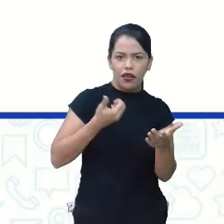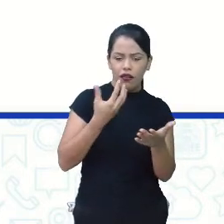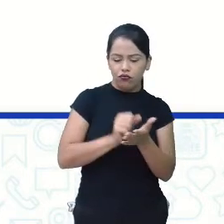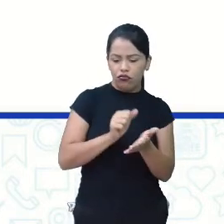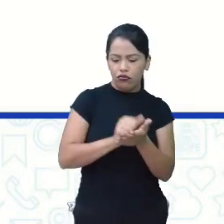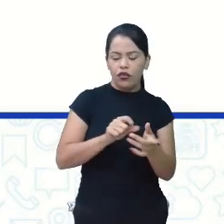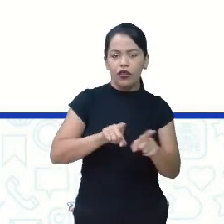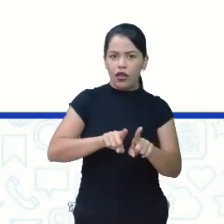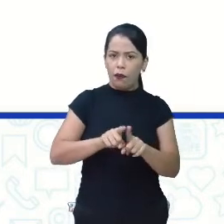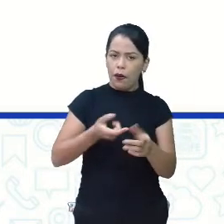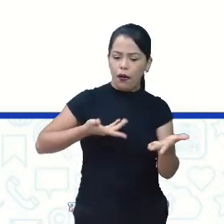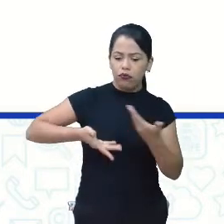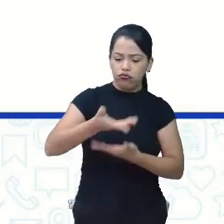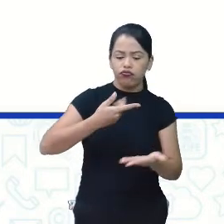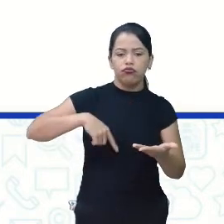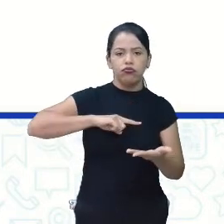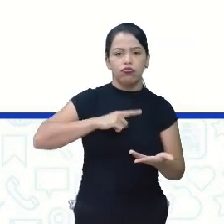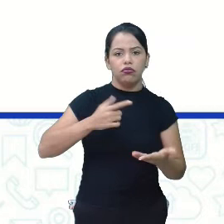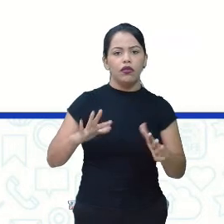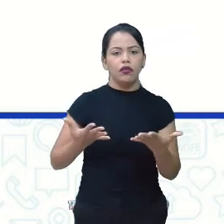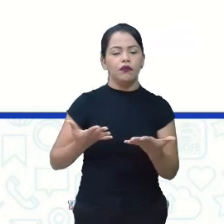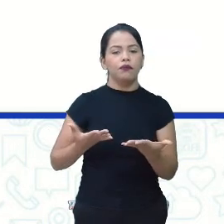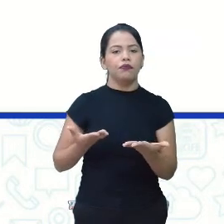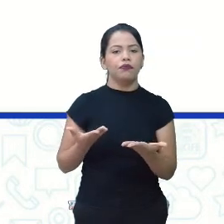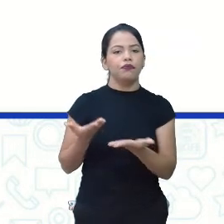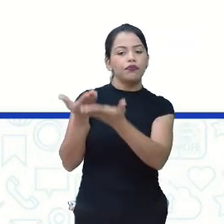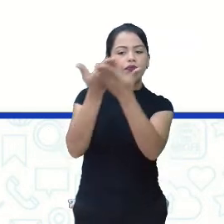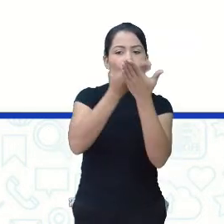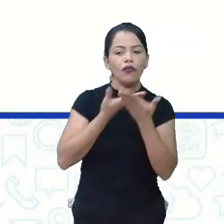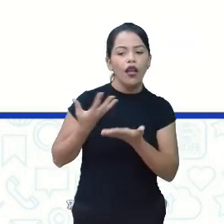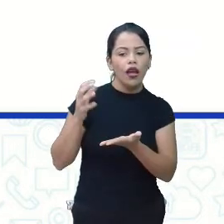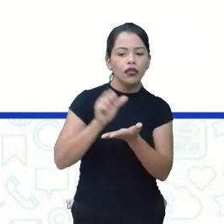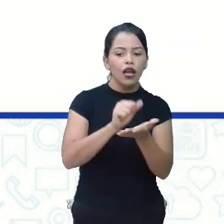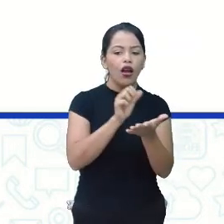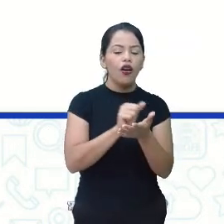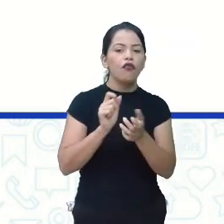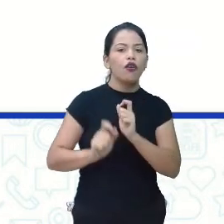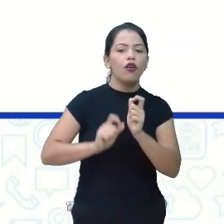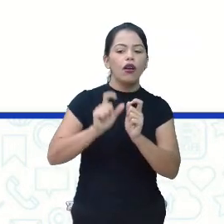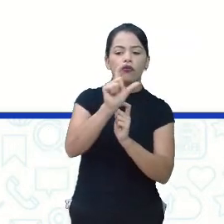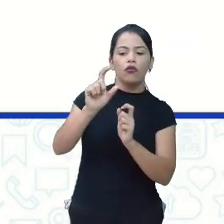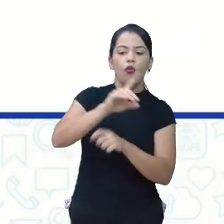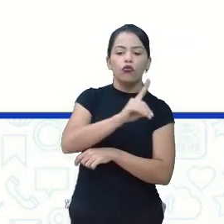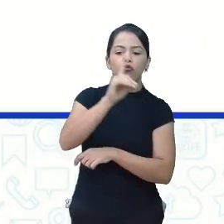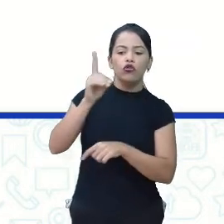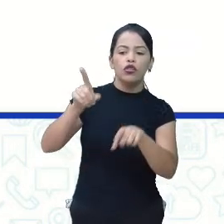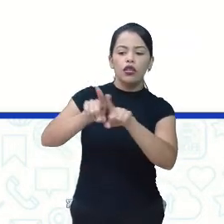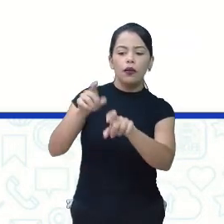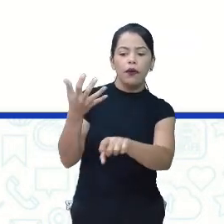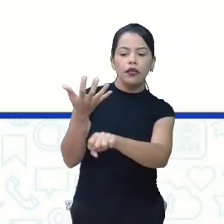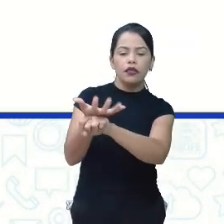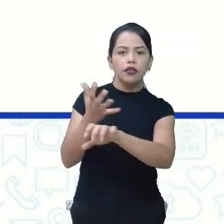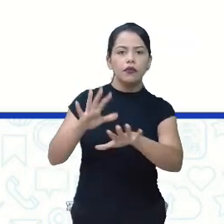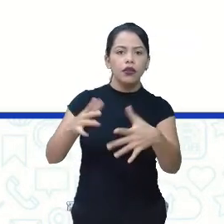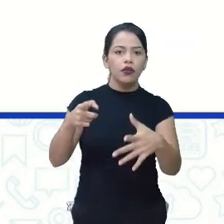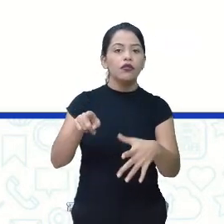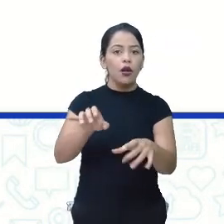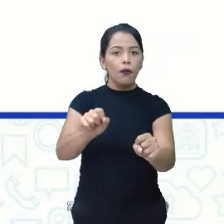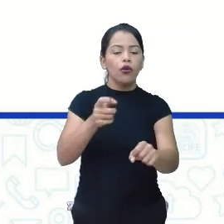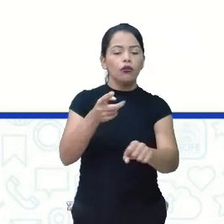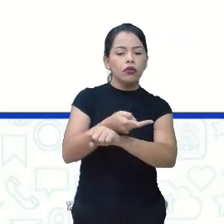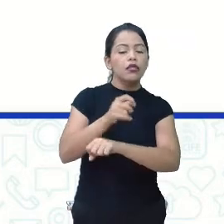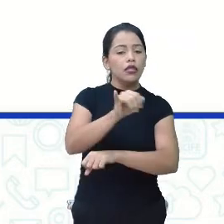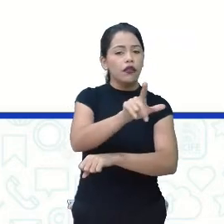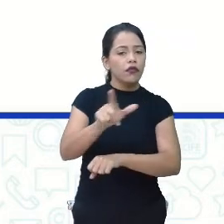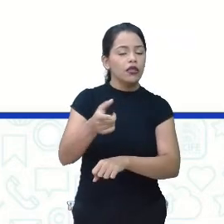As aulas estão sendo salvas utilizando a data e a disciplina, né? Então, a gente tem aí a possibilidade de, se